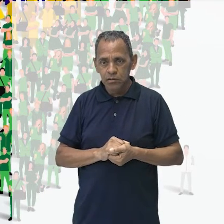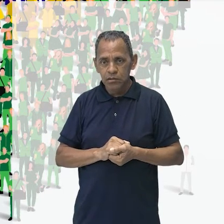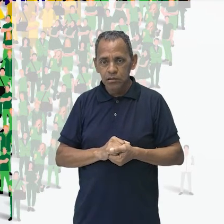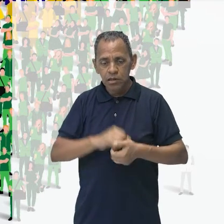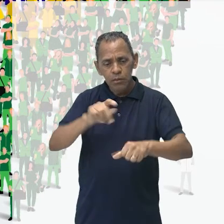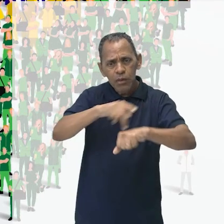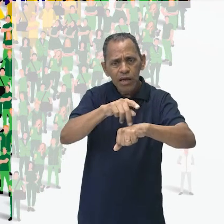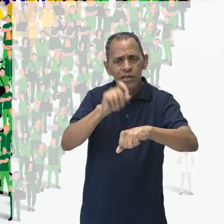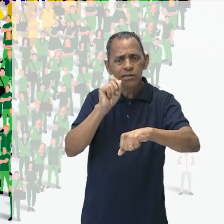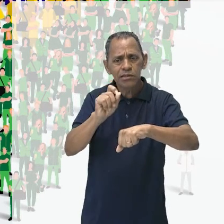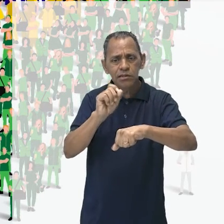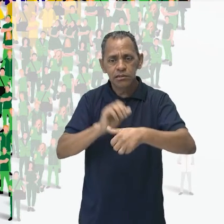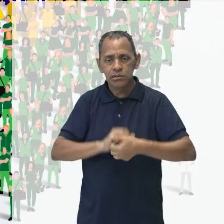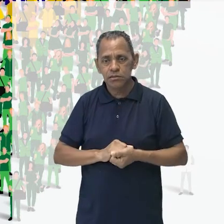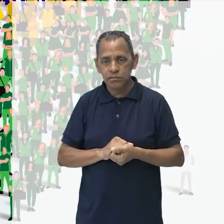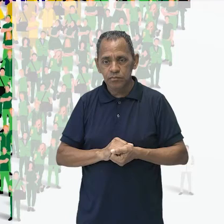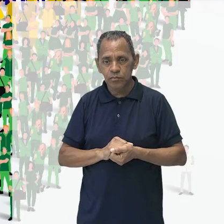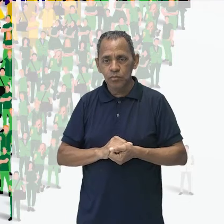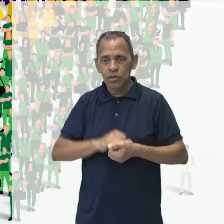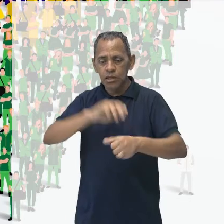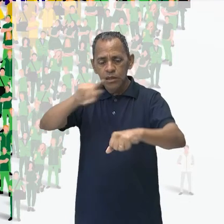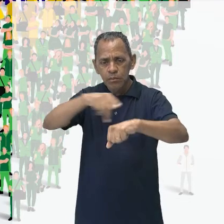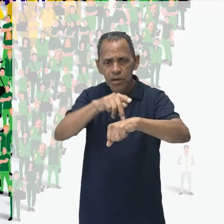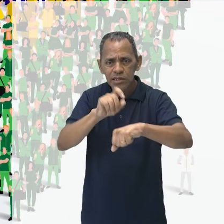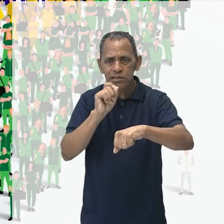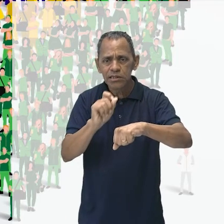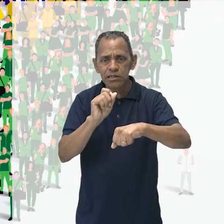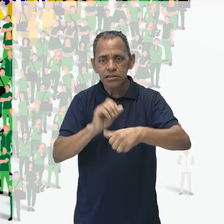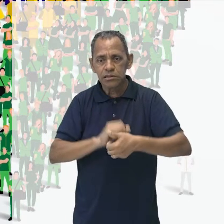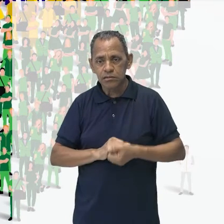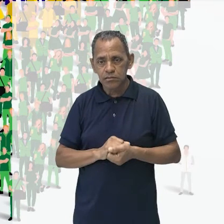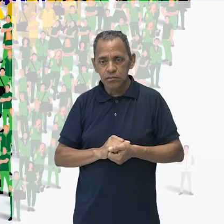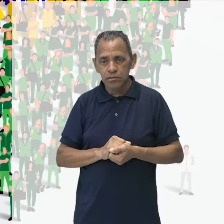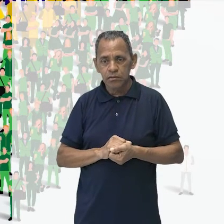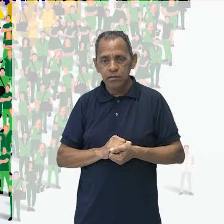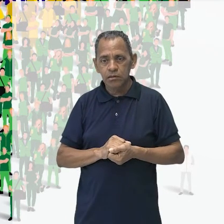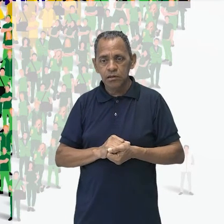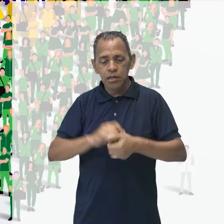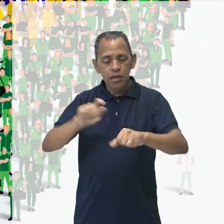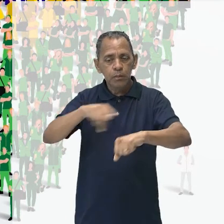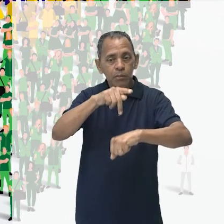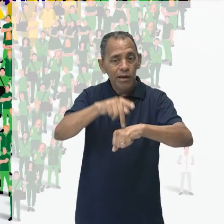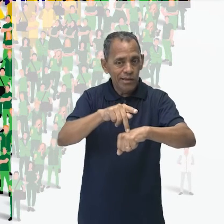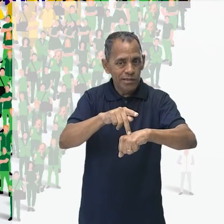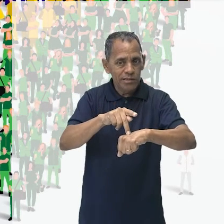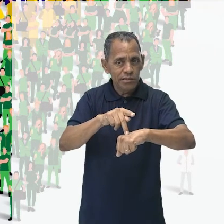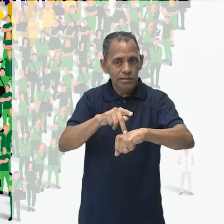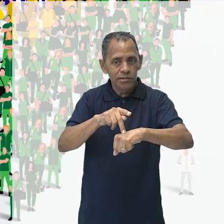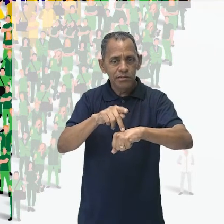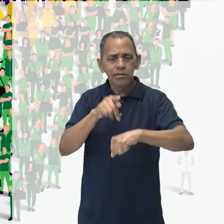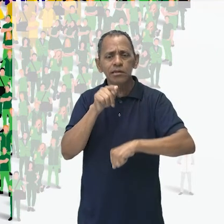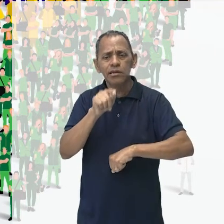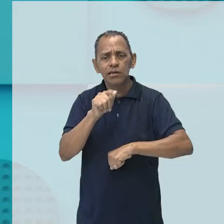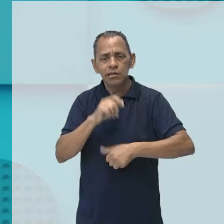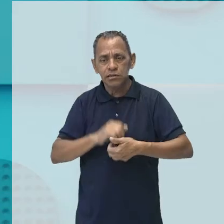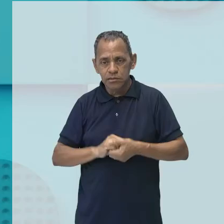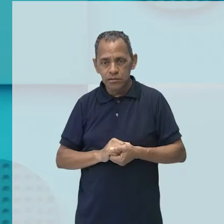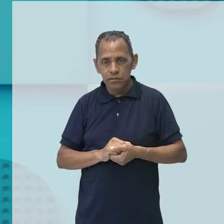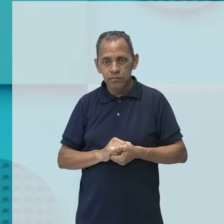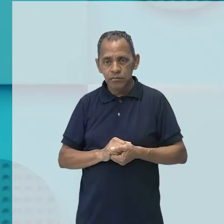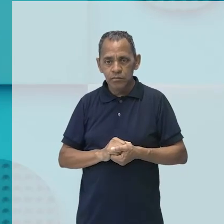esse? Que país é esse? Que país é esse?